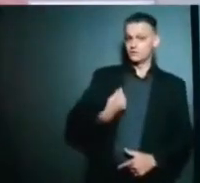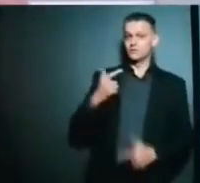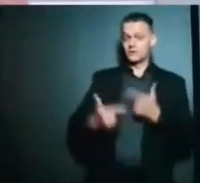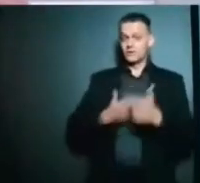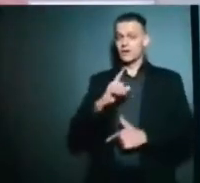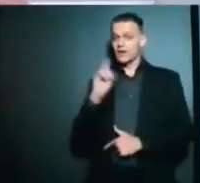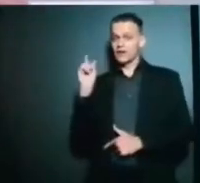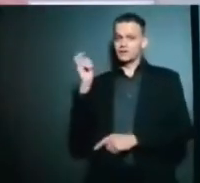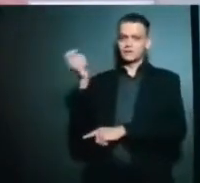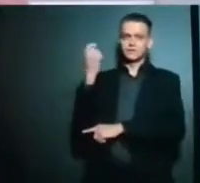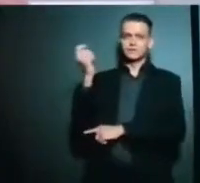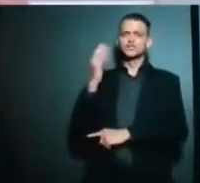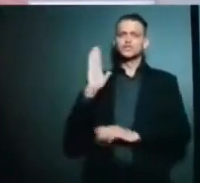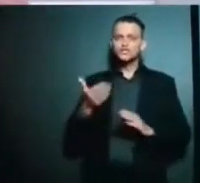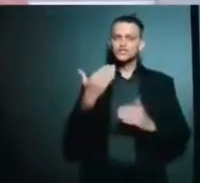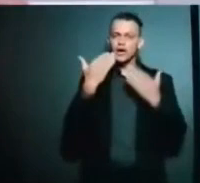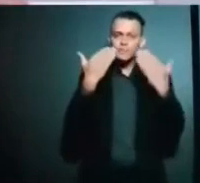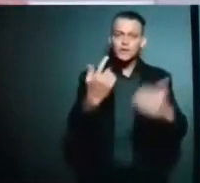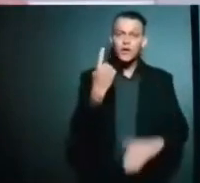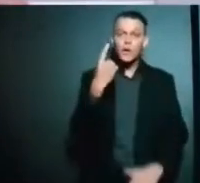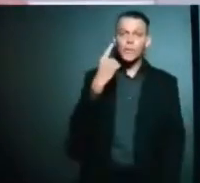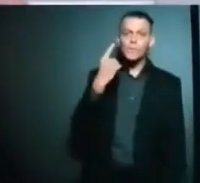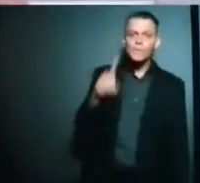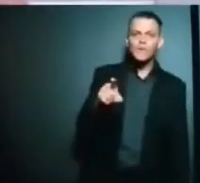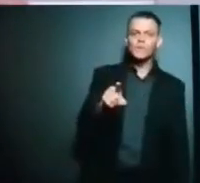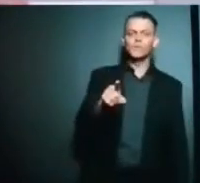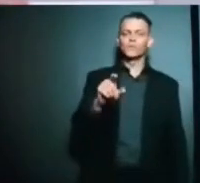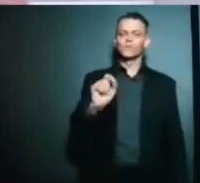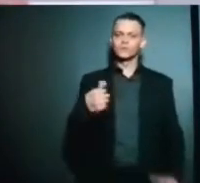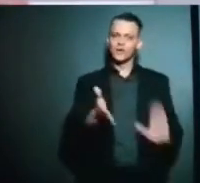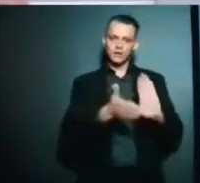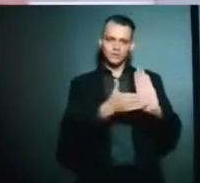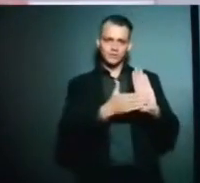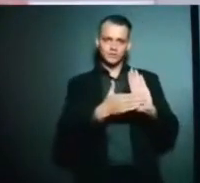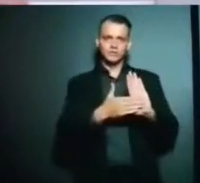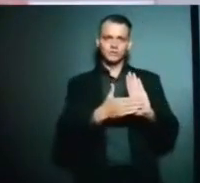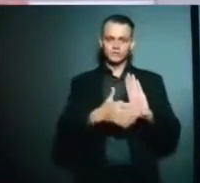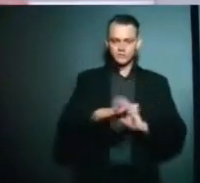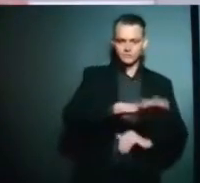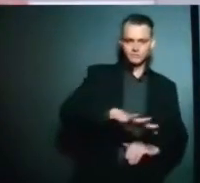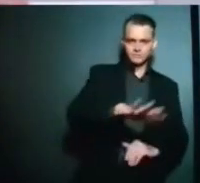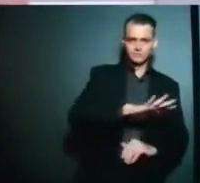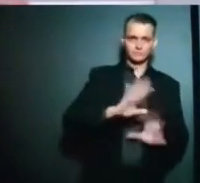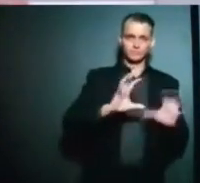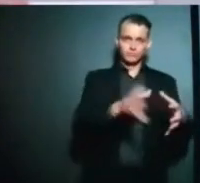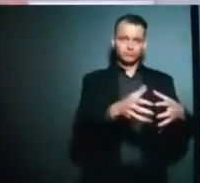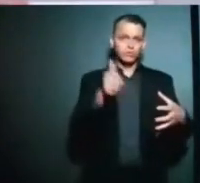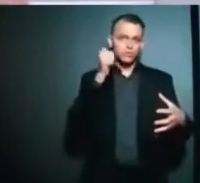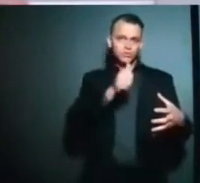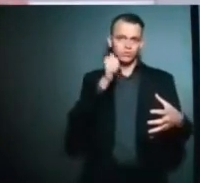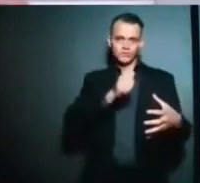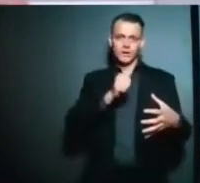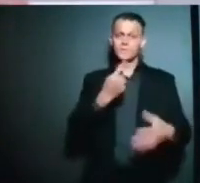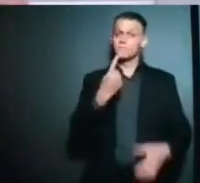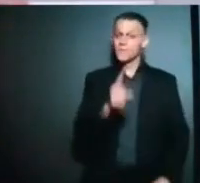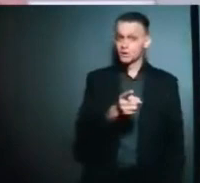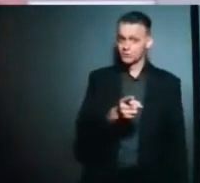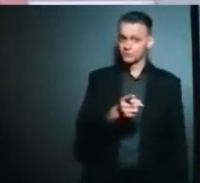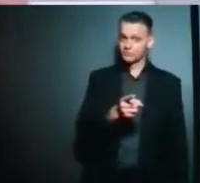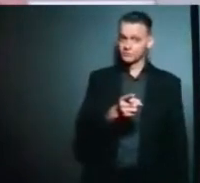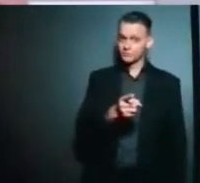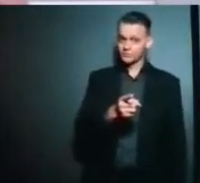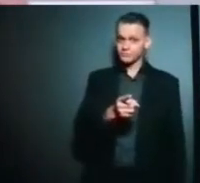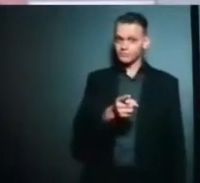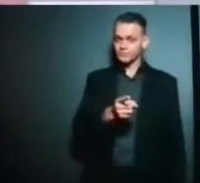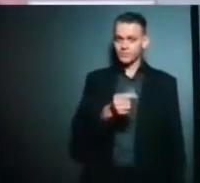apresentadas 1.000 proposições relacionadas às mulheres, 1.000 proposições relacionadas às mulheres